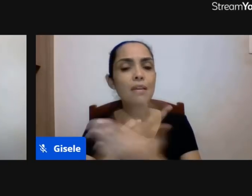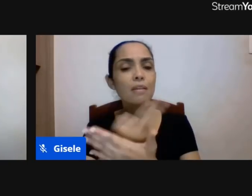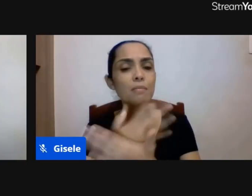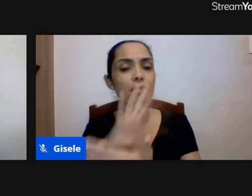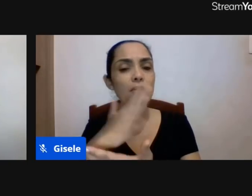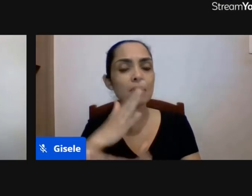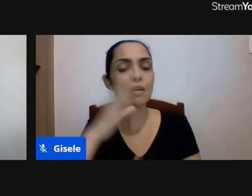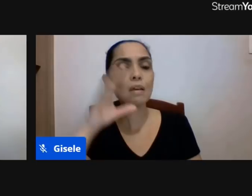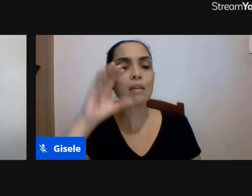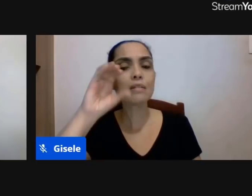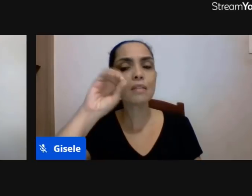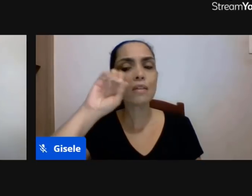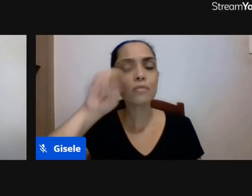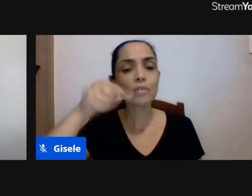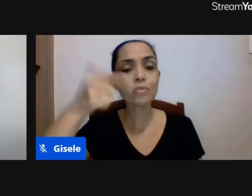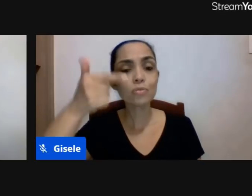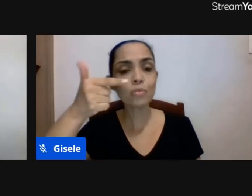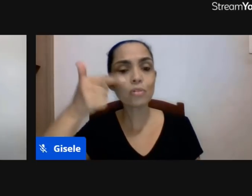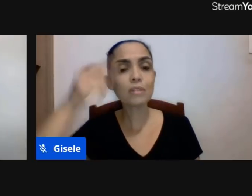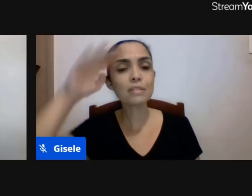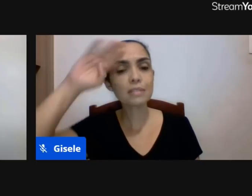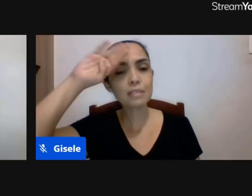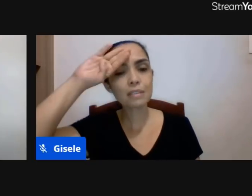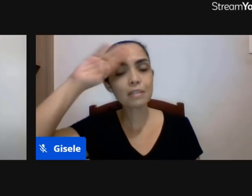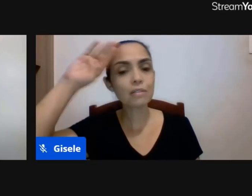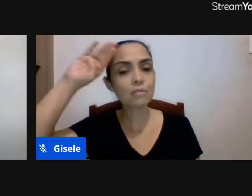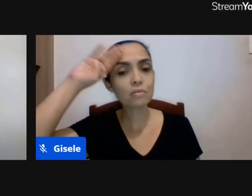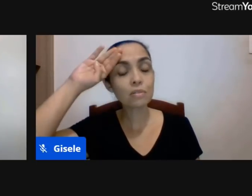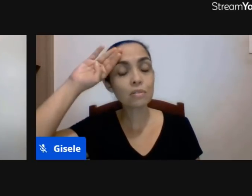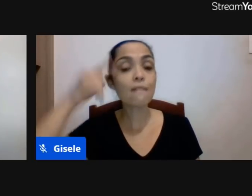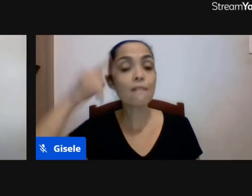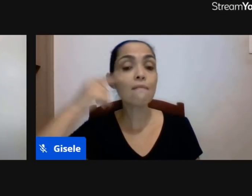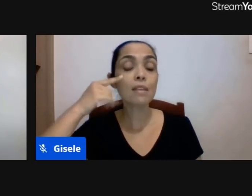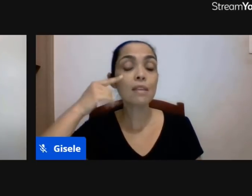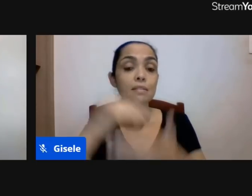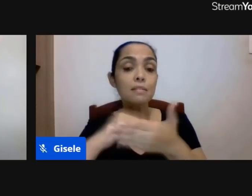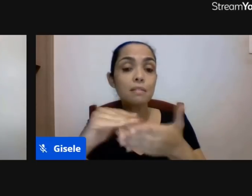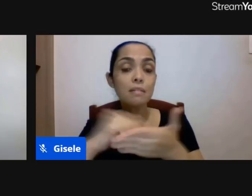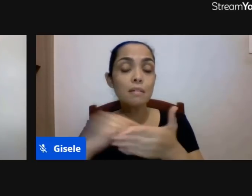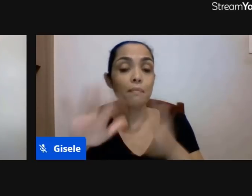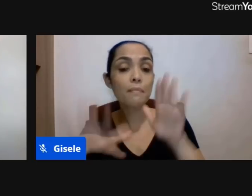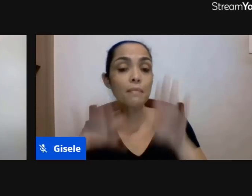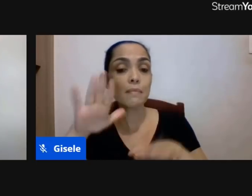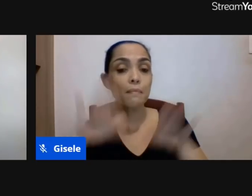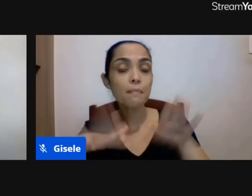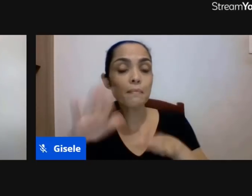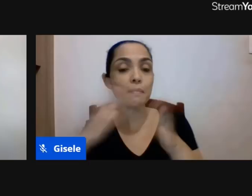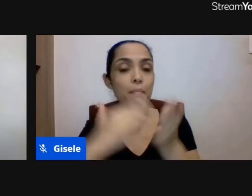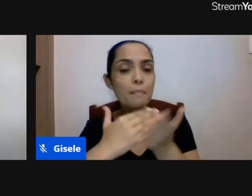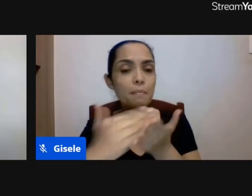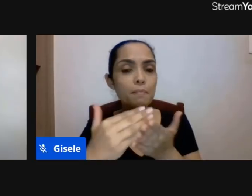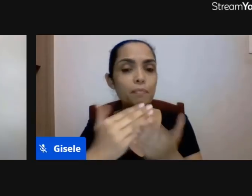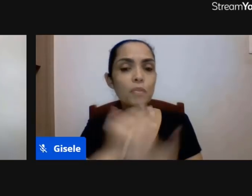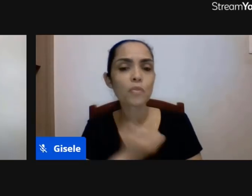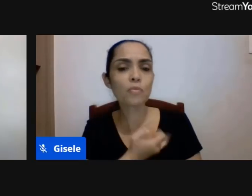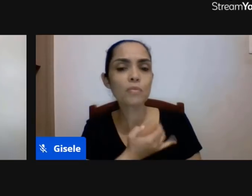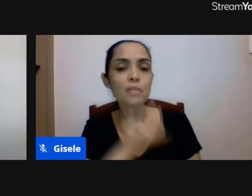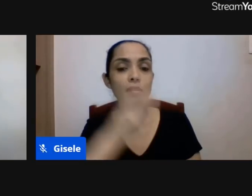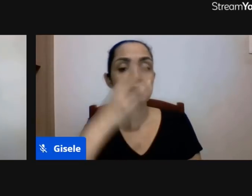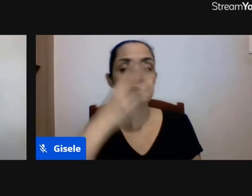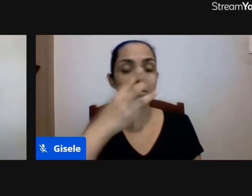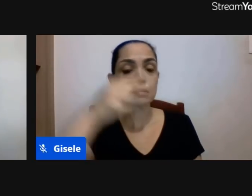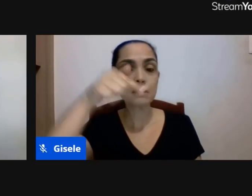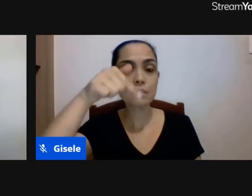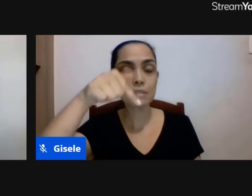mais. A CEMED resolveu adotar como critério considerar a temperatura a partir de 37,5 já para